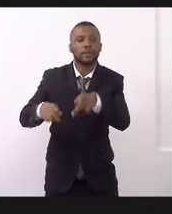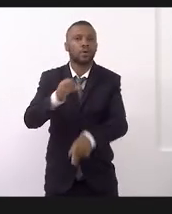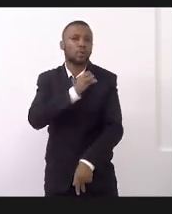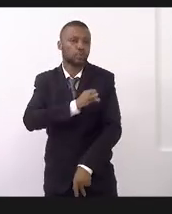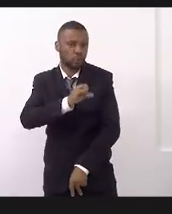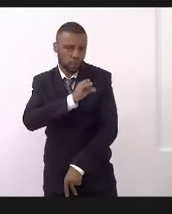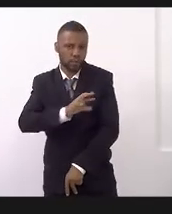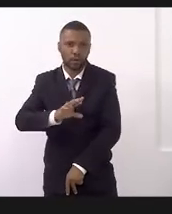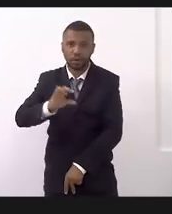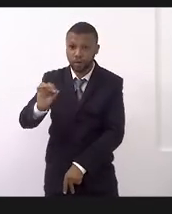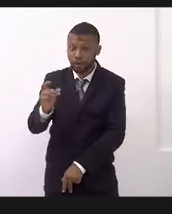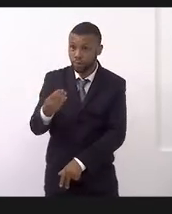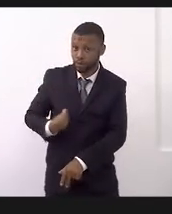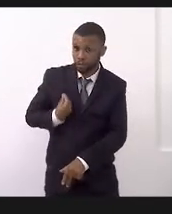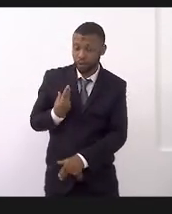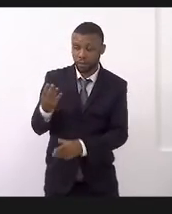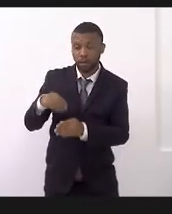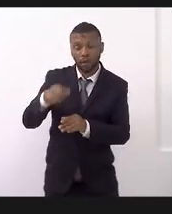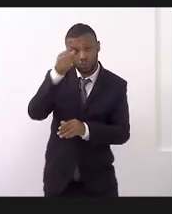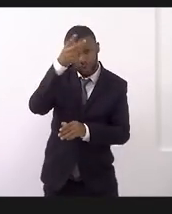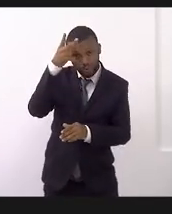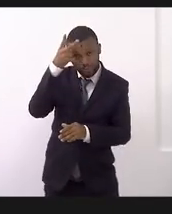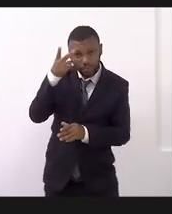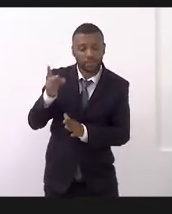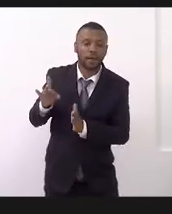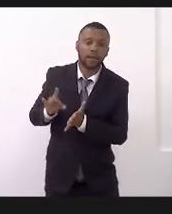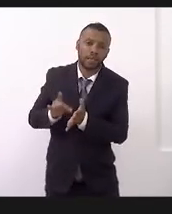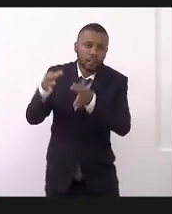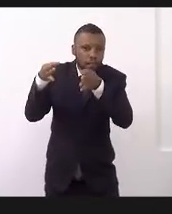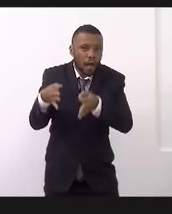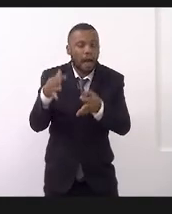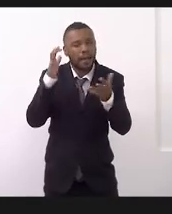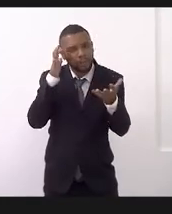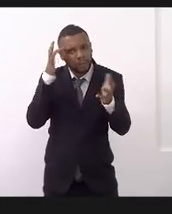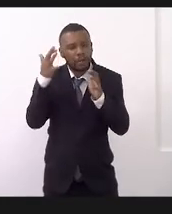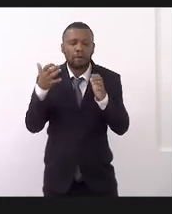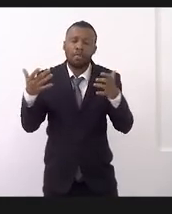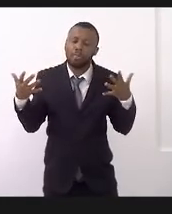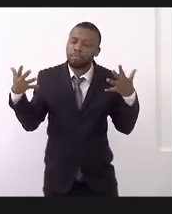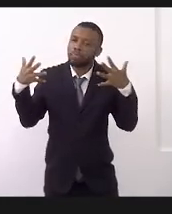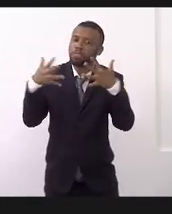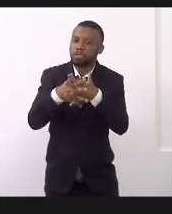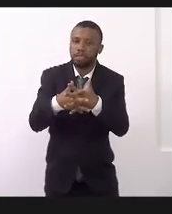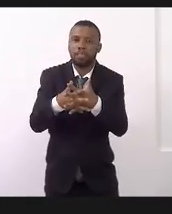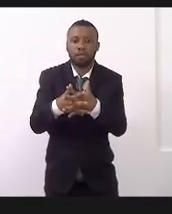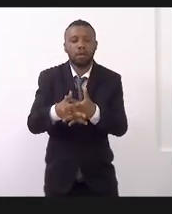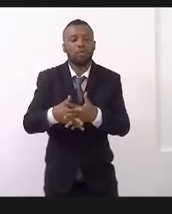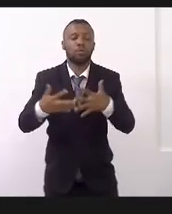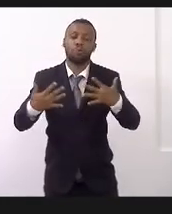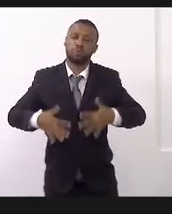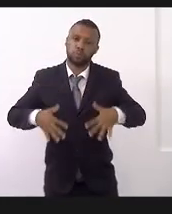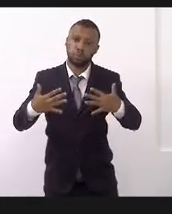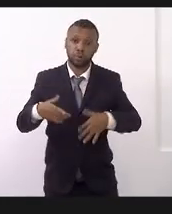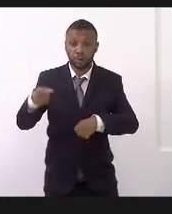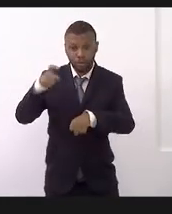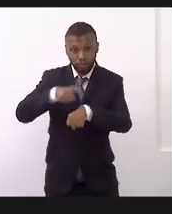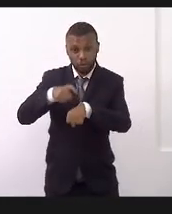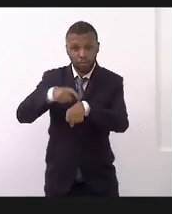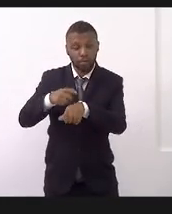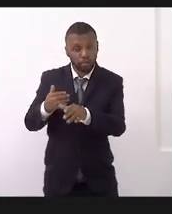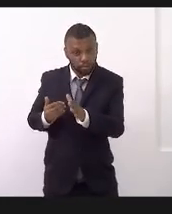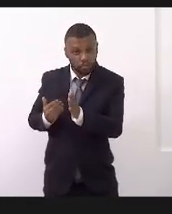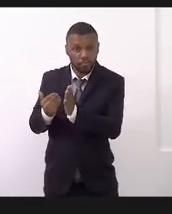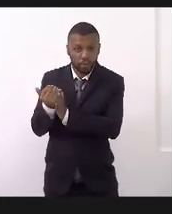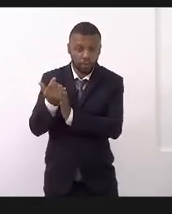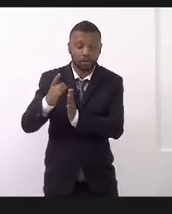aqui no meu município, realmente a situação é bastante complicada. E no momento que eu entrei mais cedo em contato com